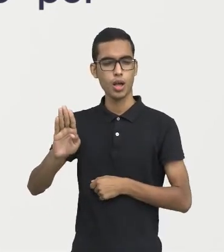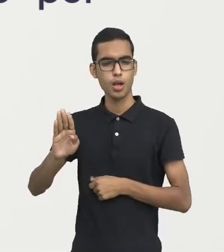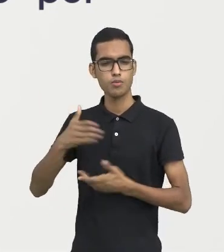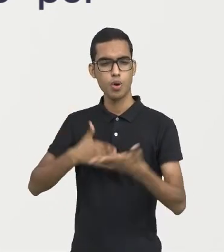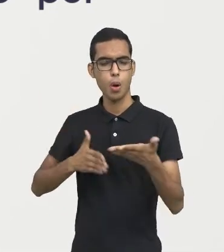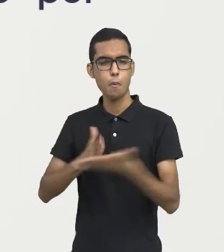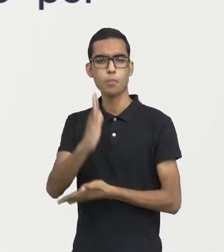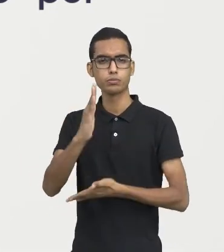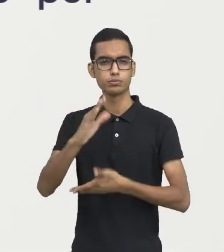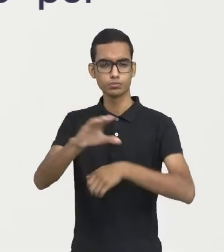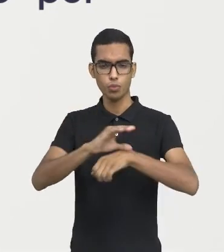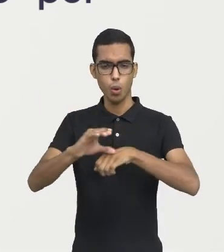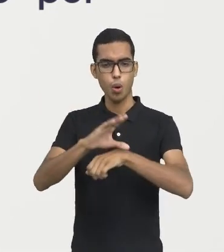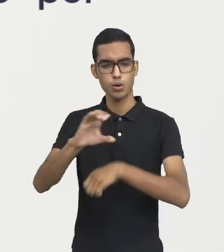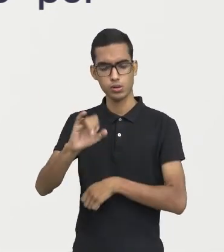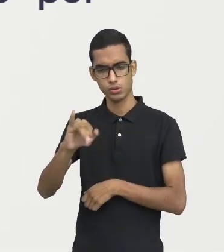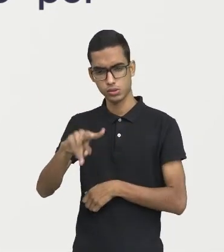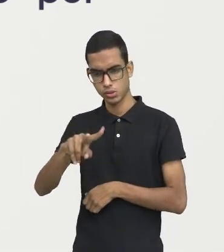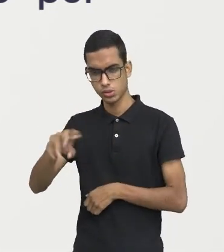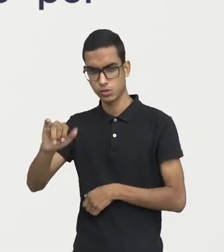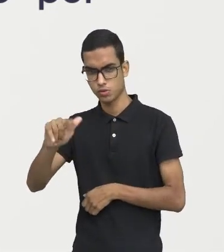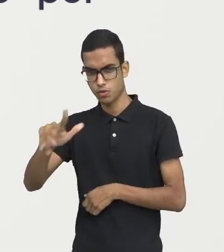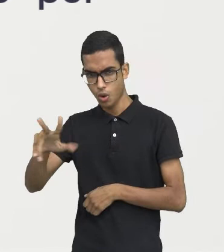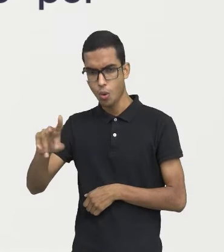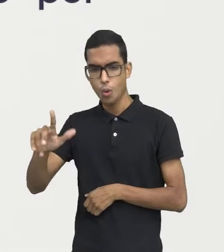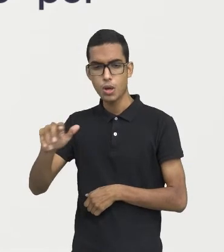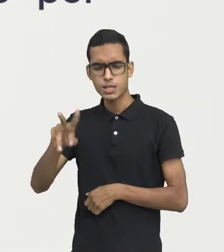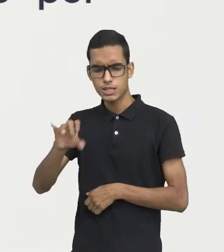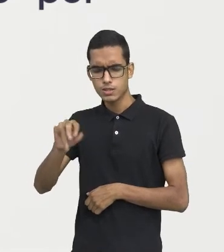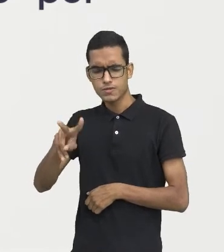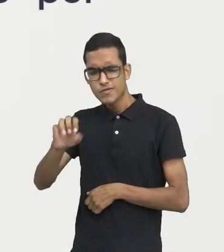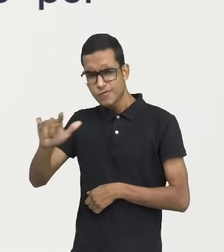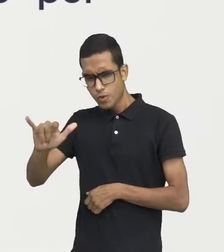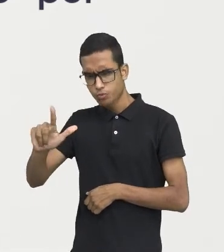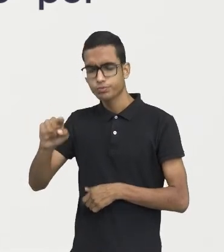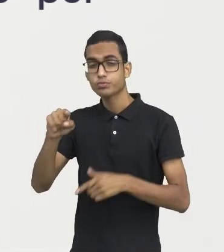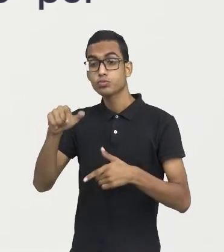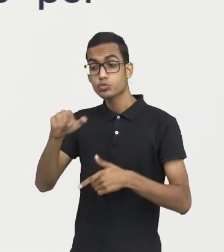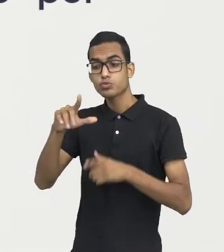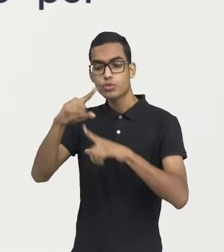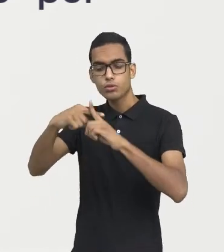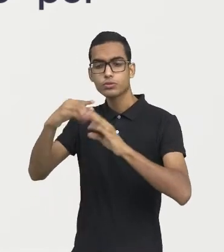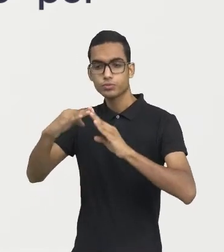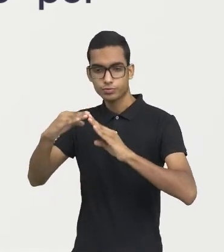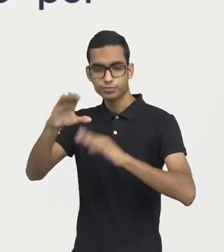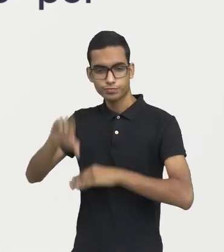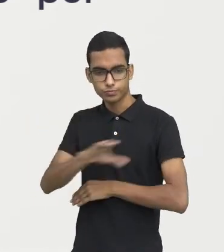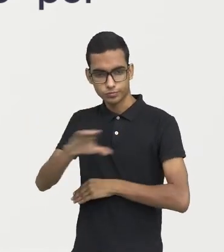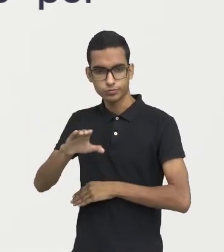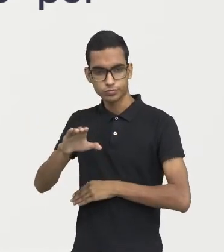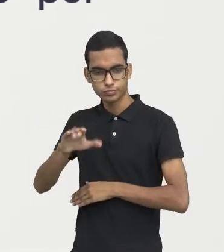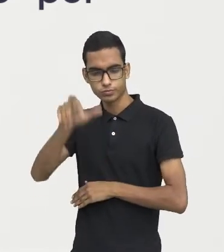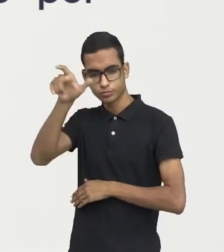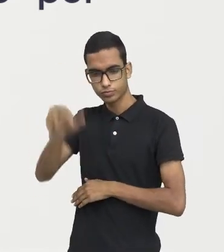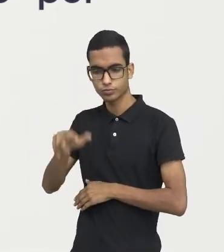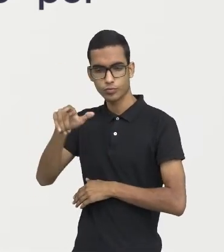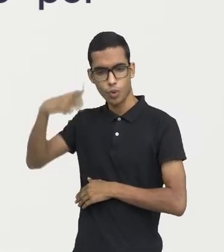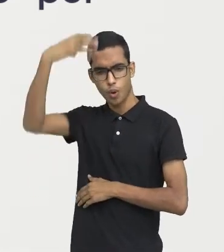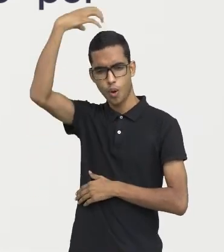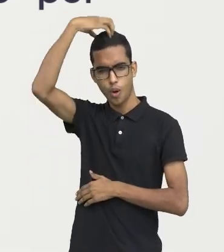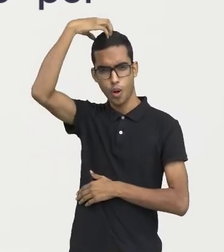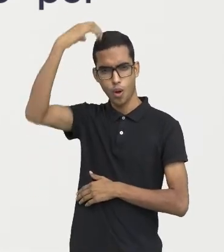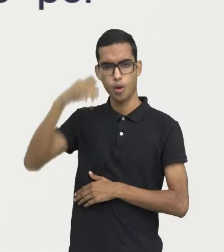da Constituição Civil do Clero por Luís XVI. Também não seria a resposta correta. Esse